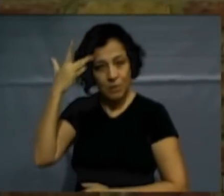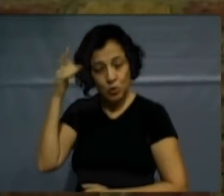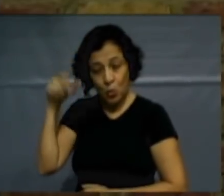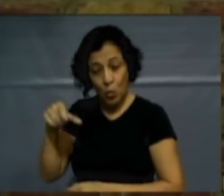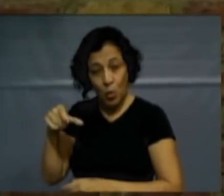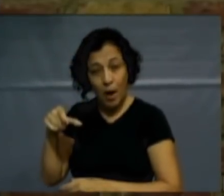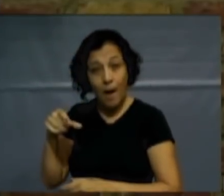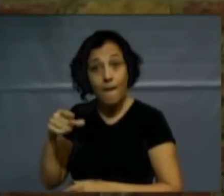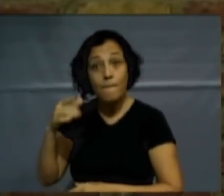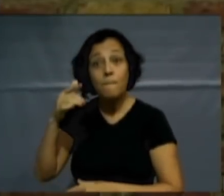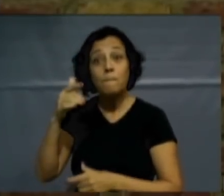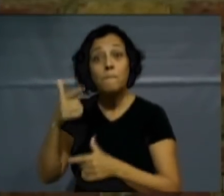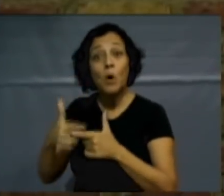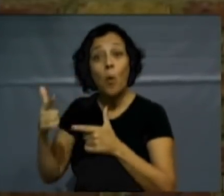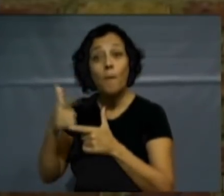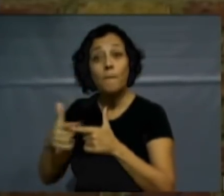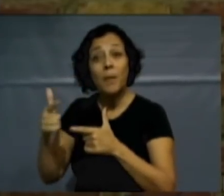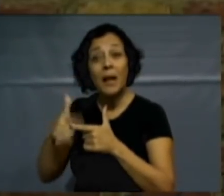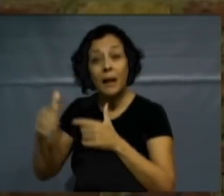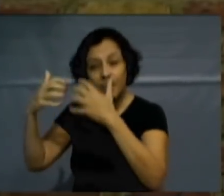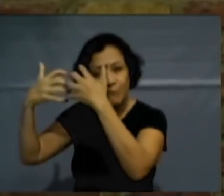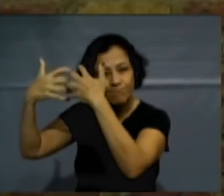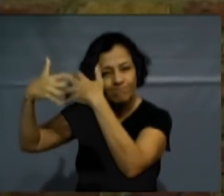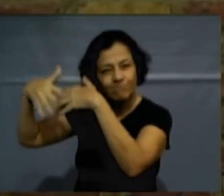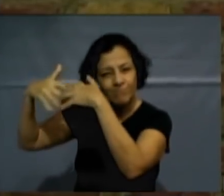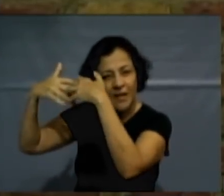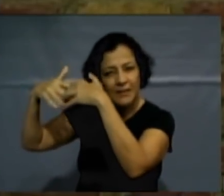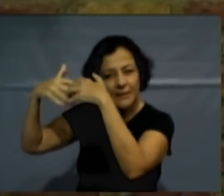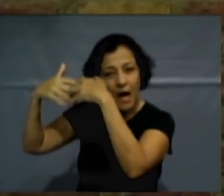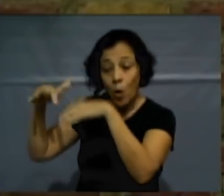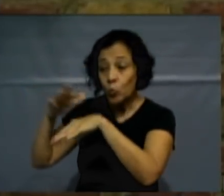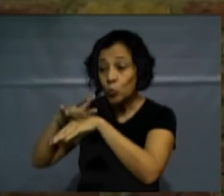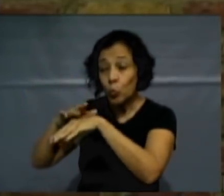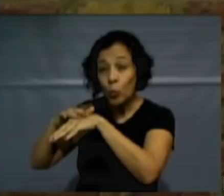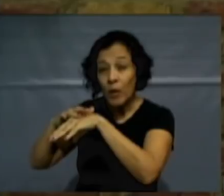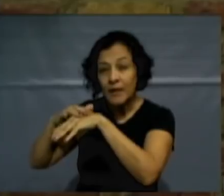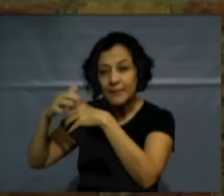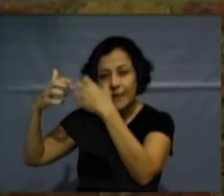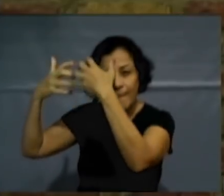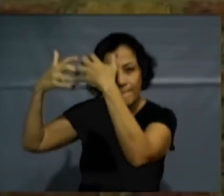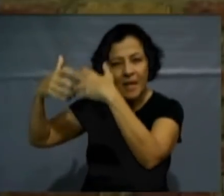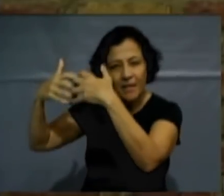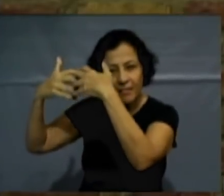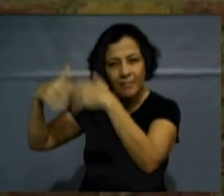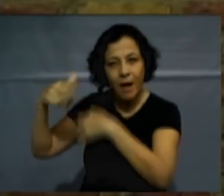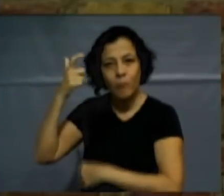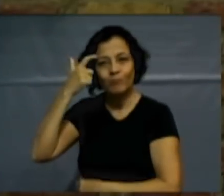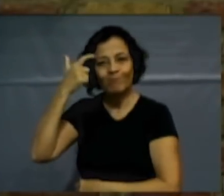mentais ou transtornos psicopatológicos. Resumidamente,